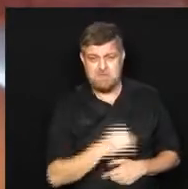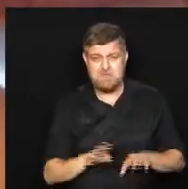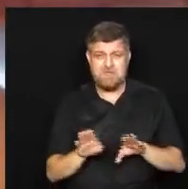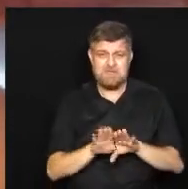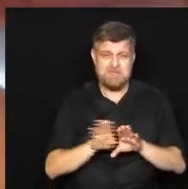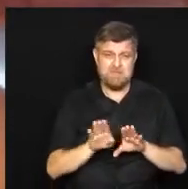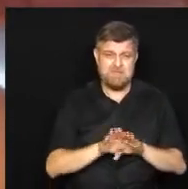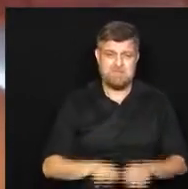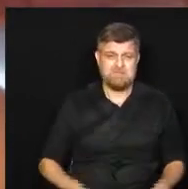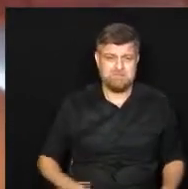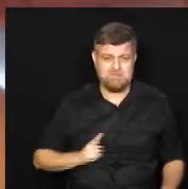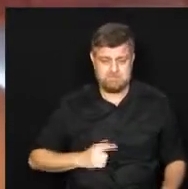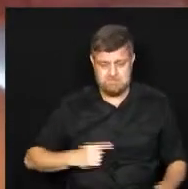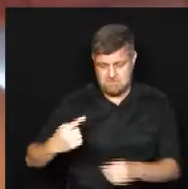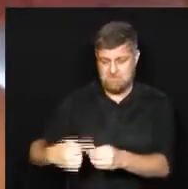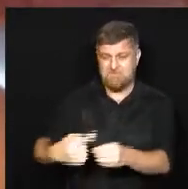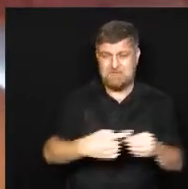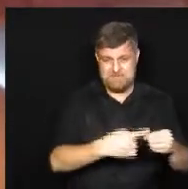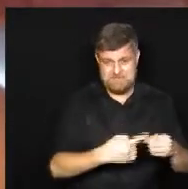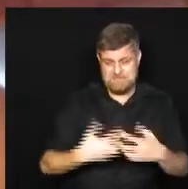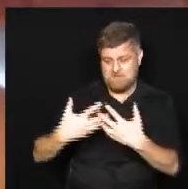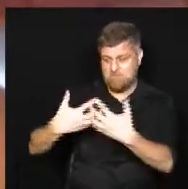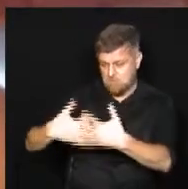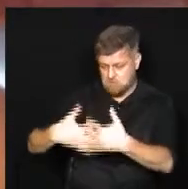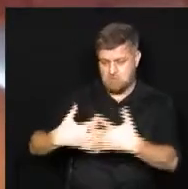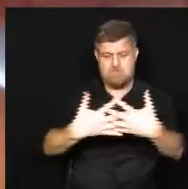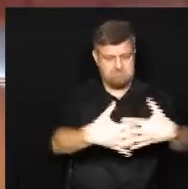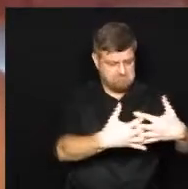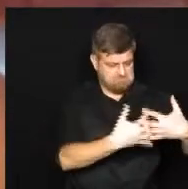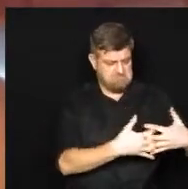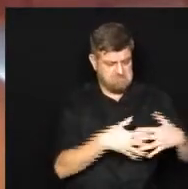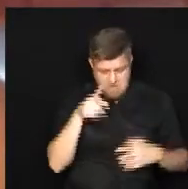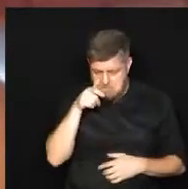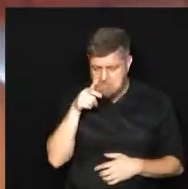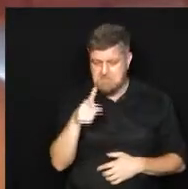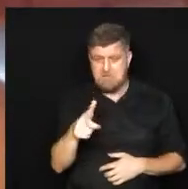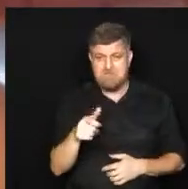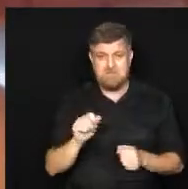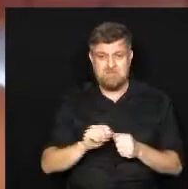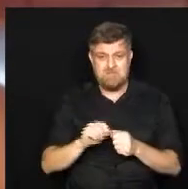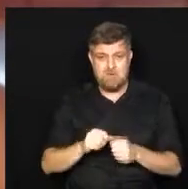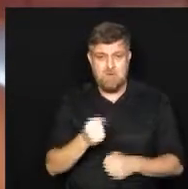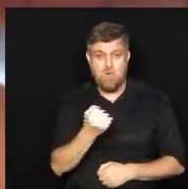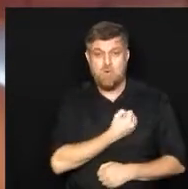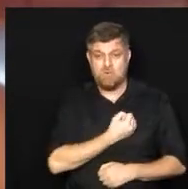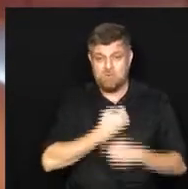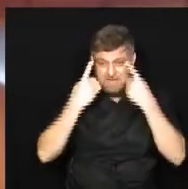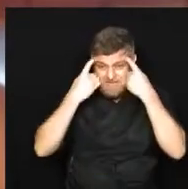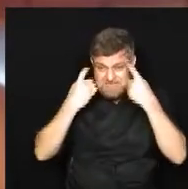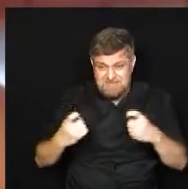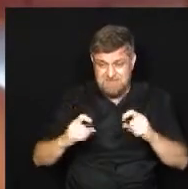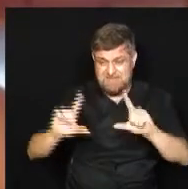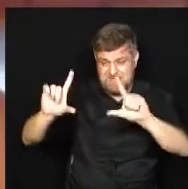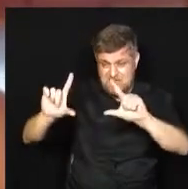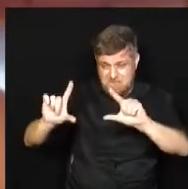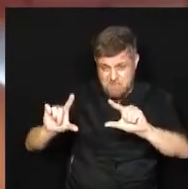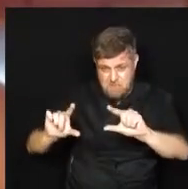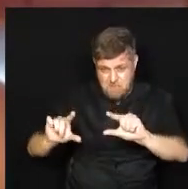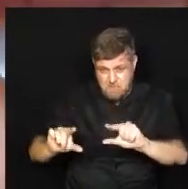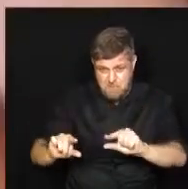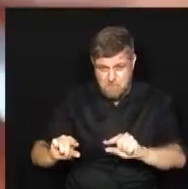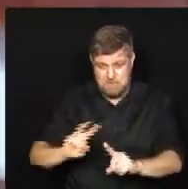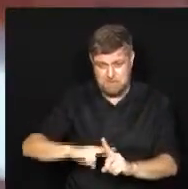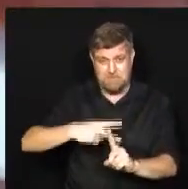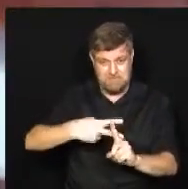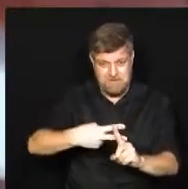em vários lugares que deram certo, foi bem interessante, diminuiu os índices de reincidência, porque é